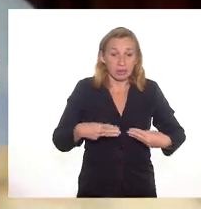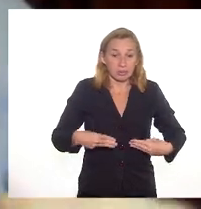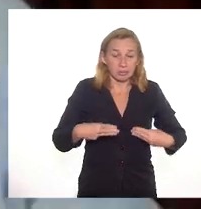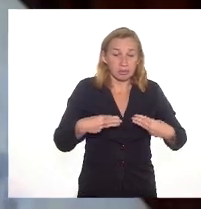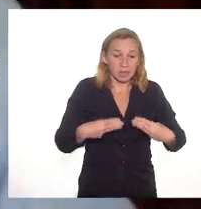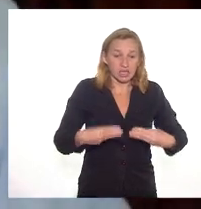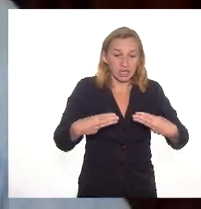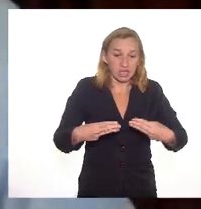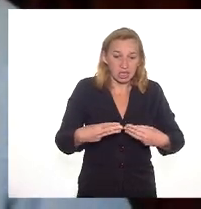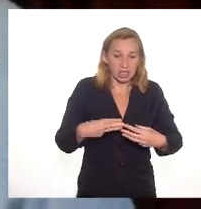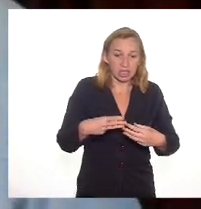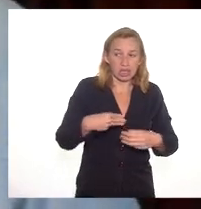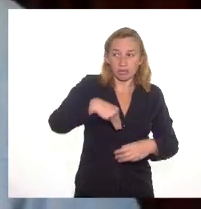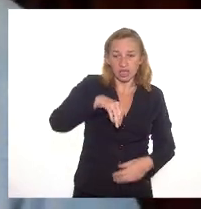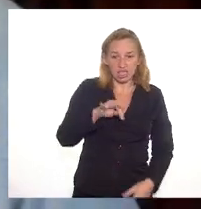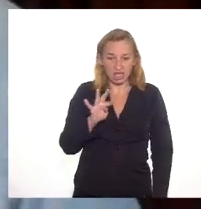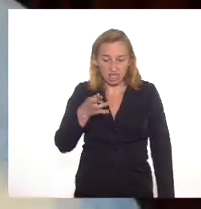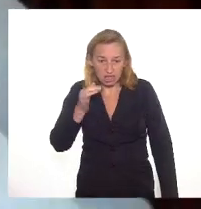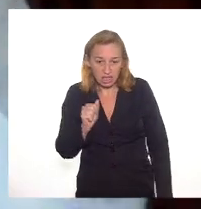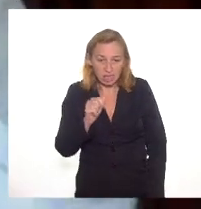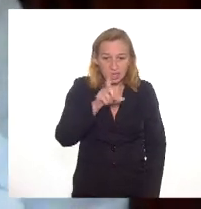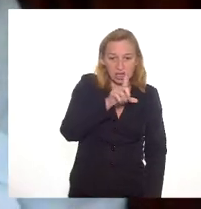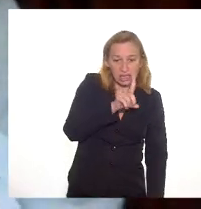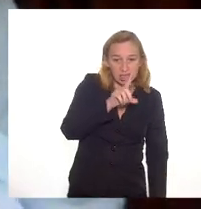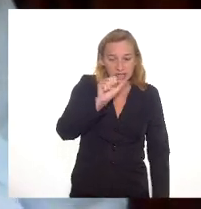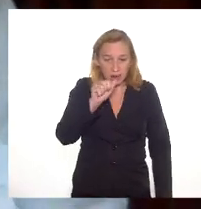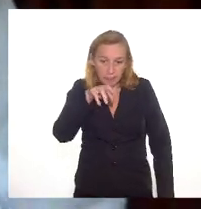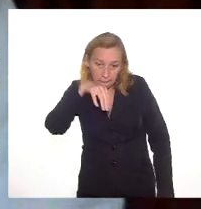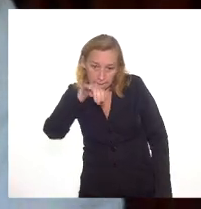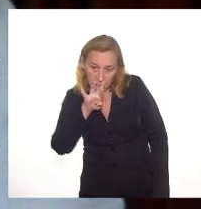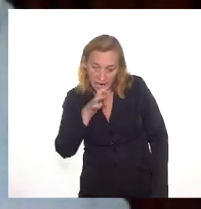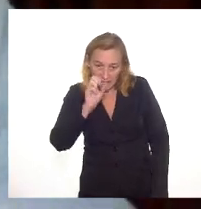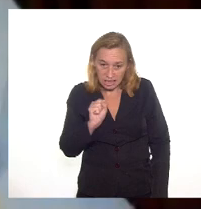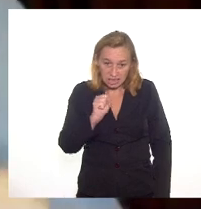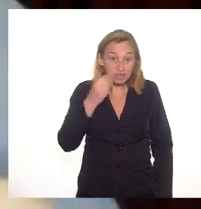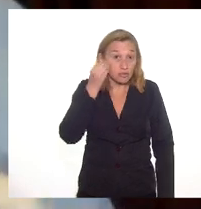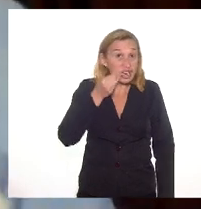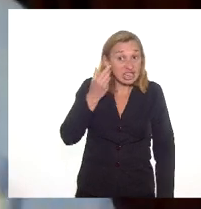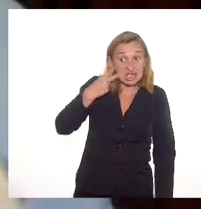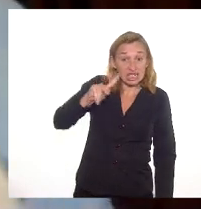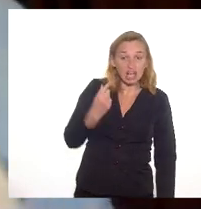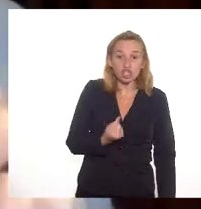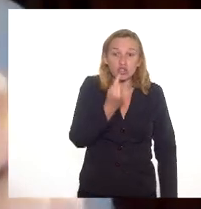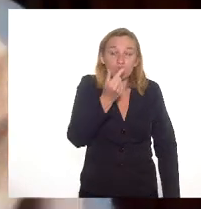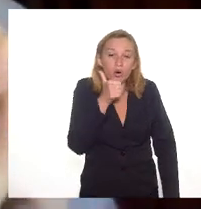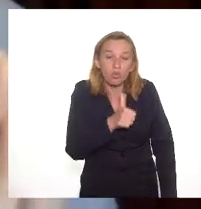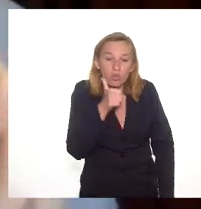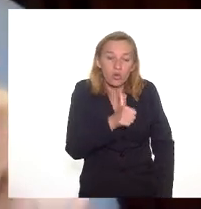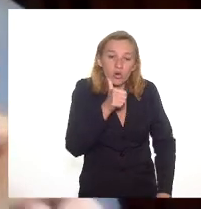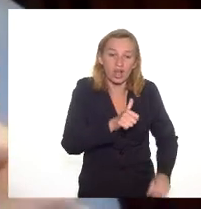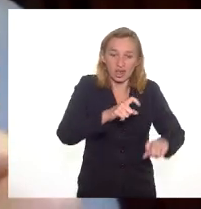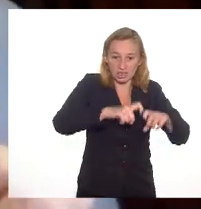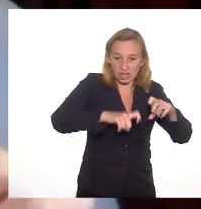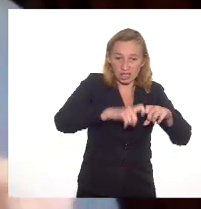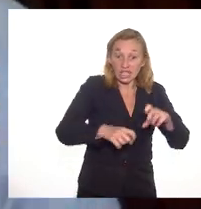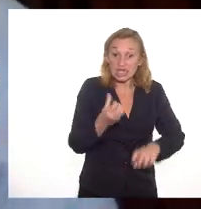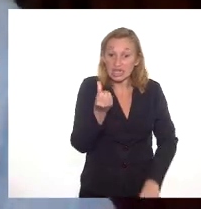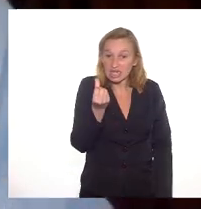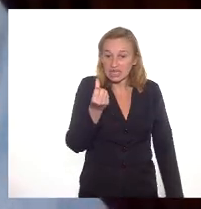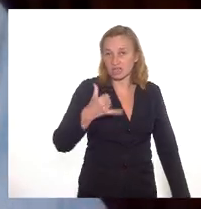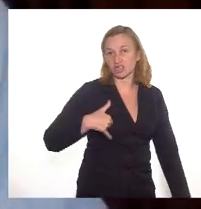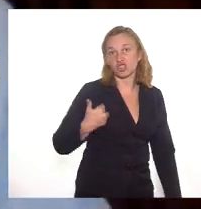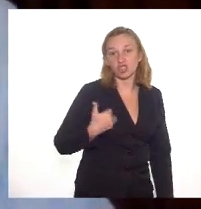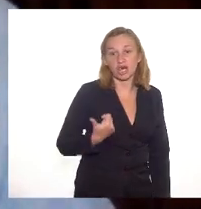ela trouxe a primeira experiência pessoal dela de uma mulher explorada sexualmente aos 6 anos de idade,